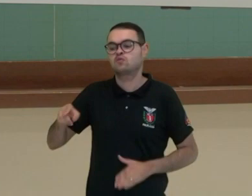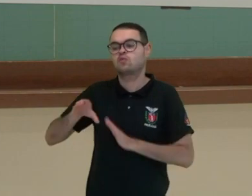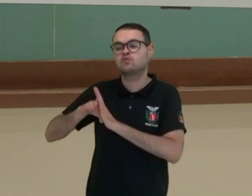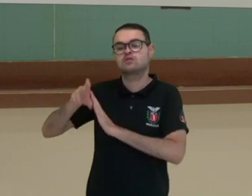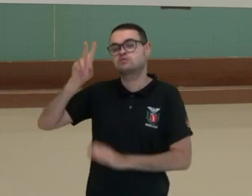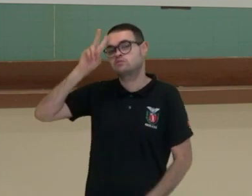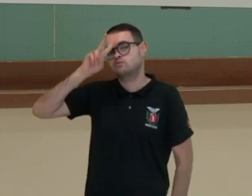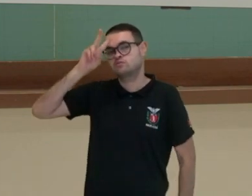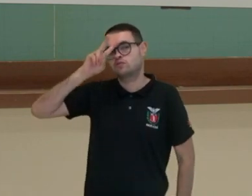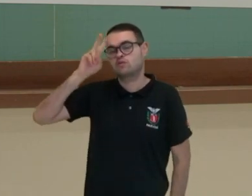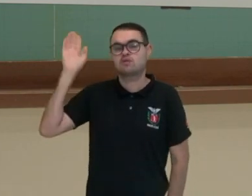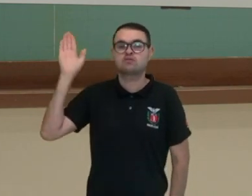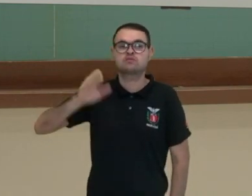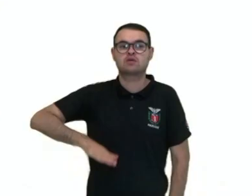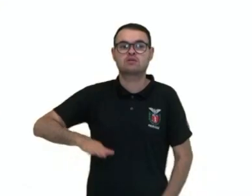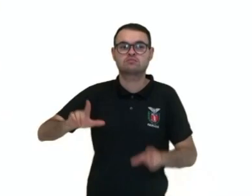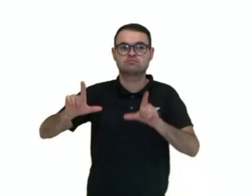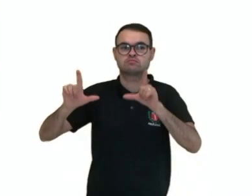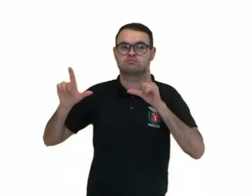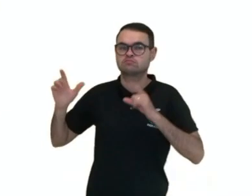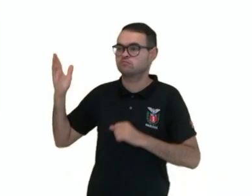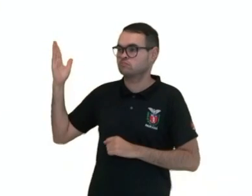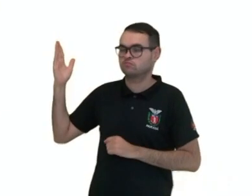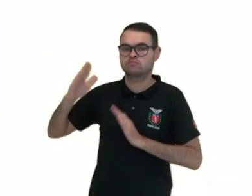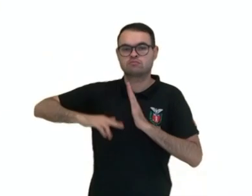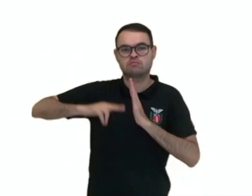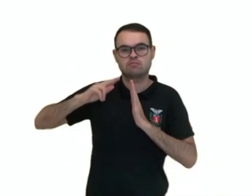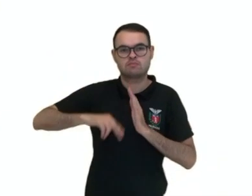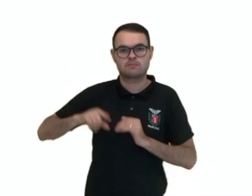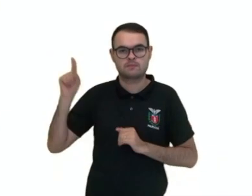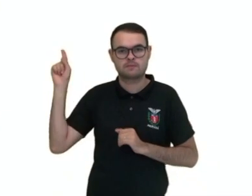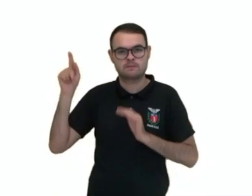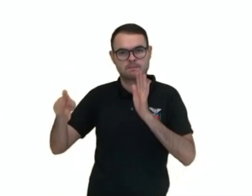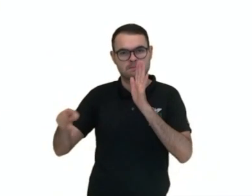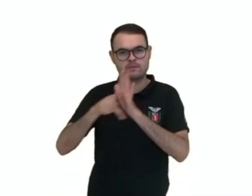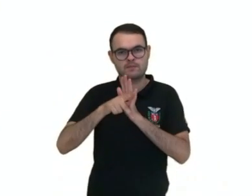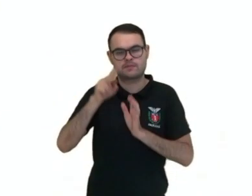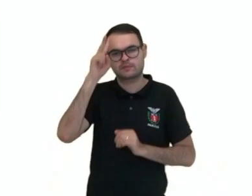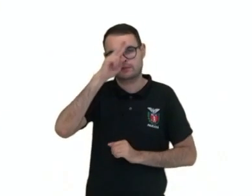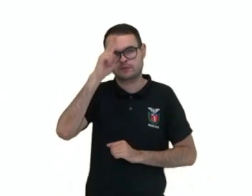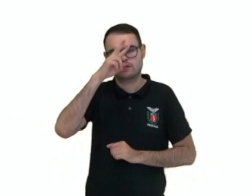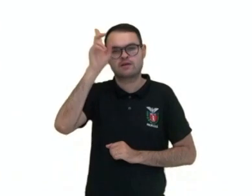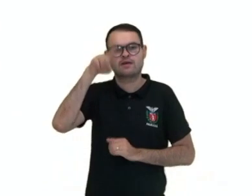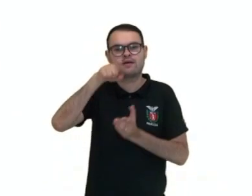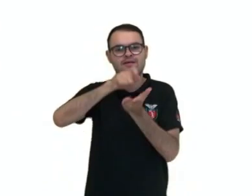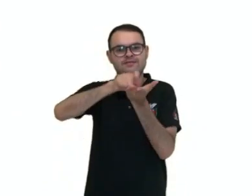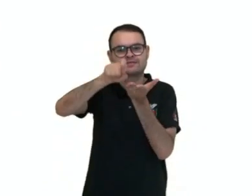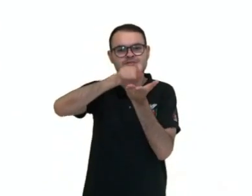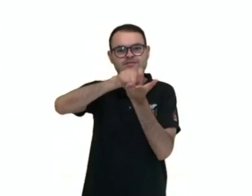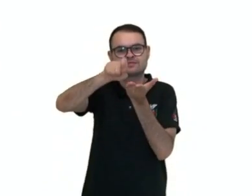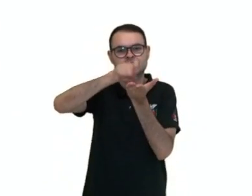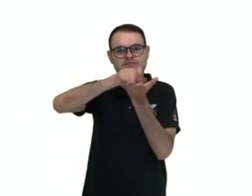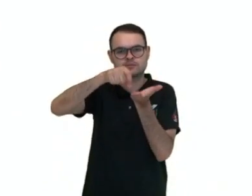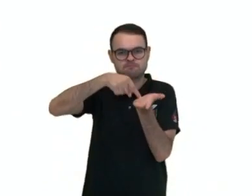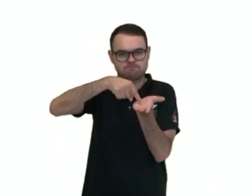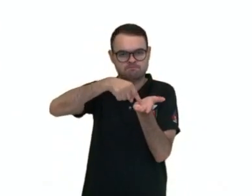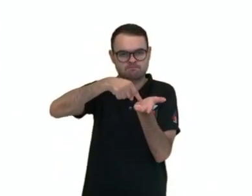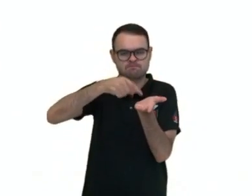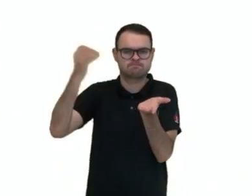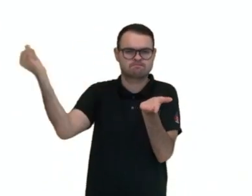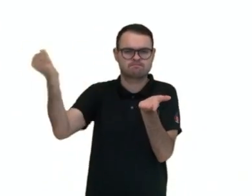E aqui eu trago essa obra, né, um dos principais elementos relacionados à história, que é a escrita, a importância